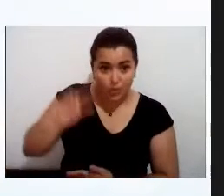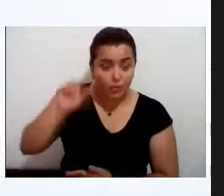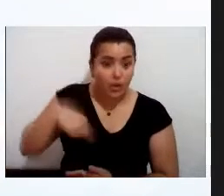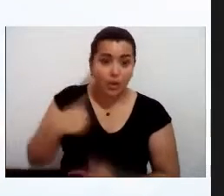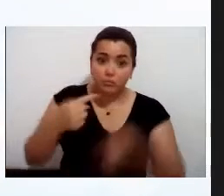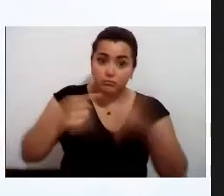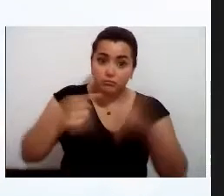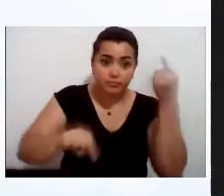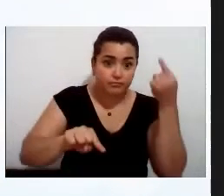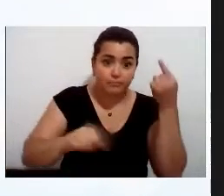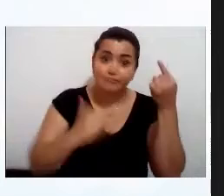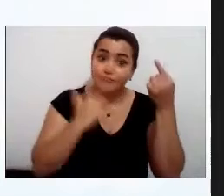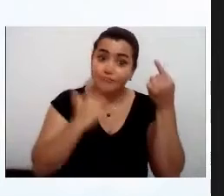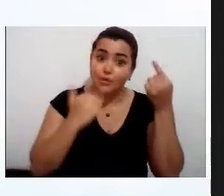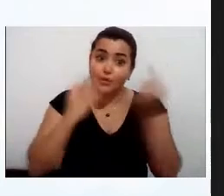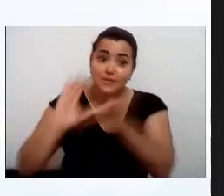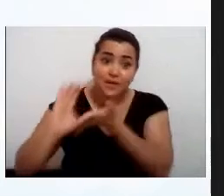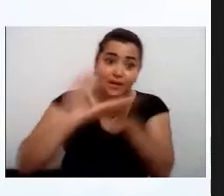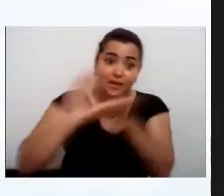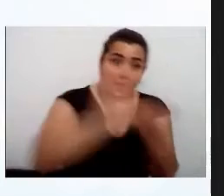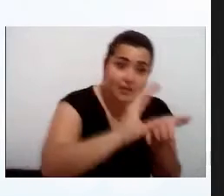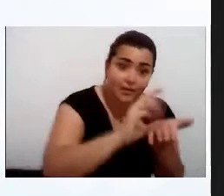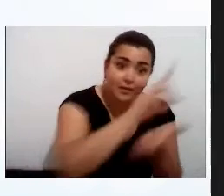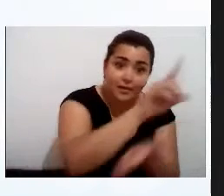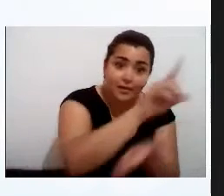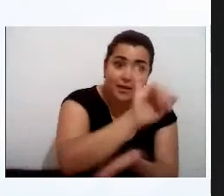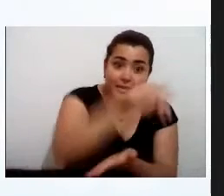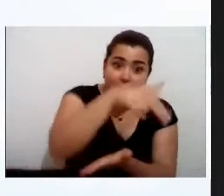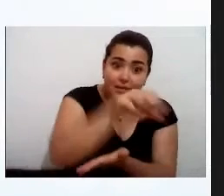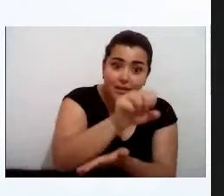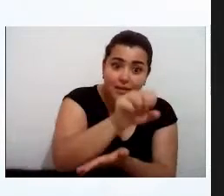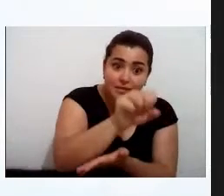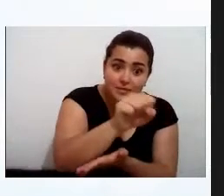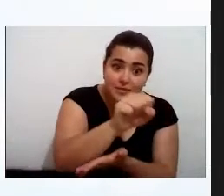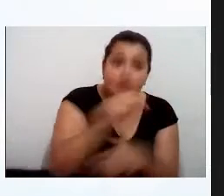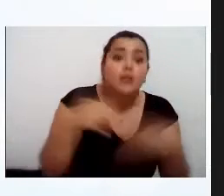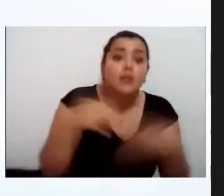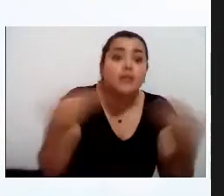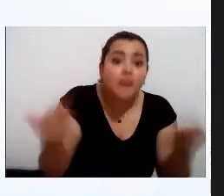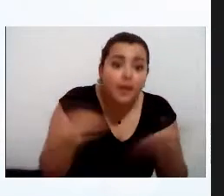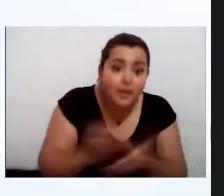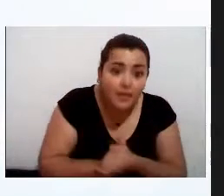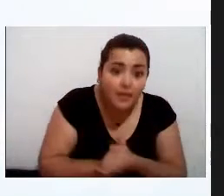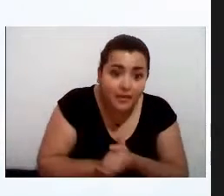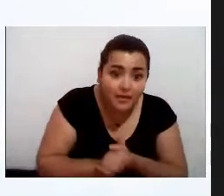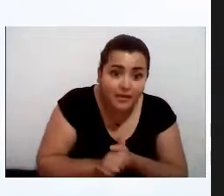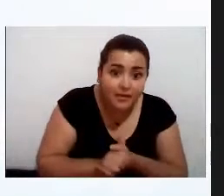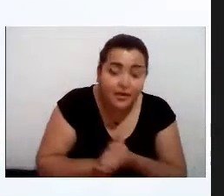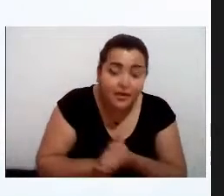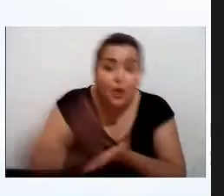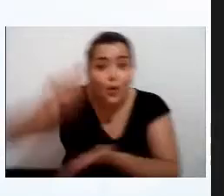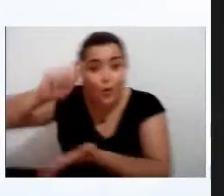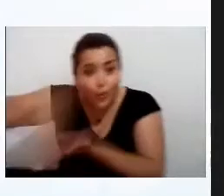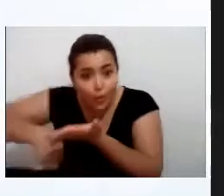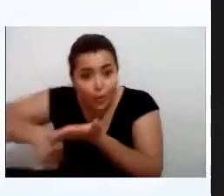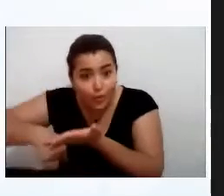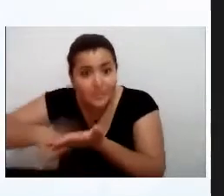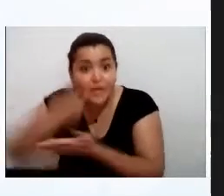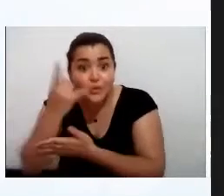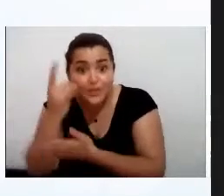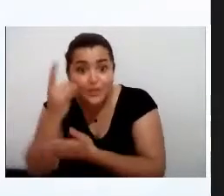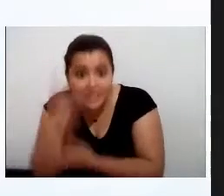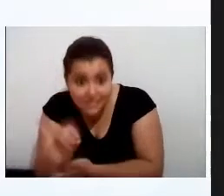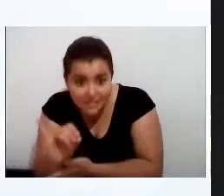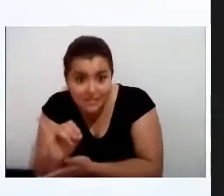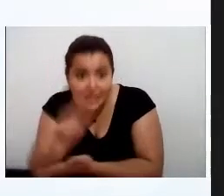não pode contribuir para a Previdência. Então, nessas condições, o trabalhador, por meio do contrato, se ele arrumar 10 empregos nessas